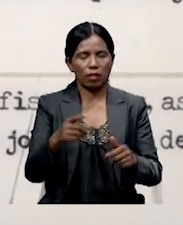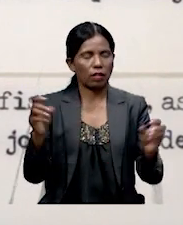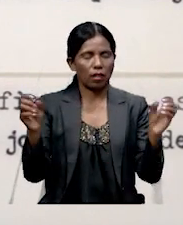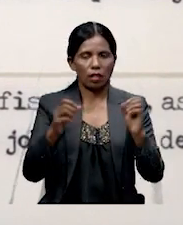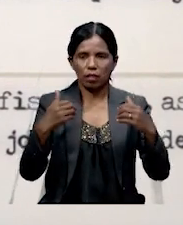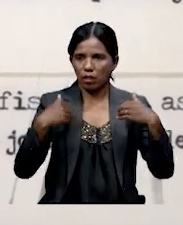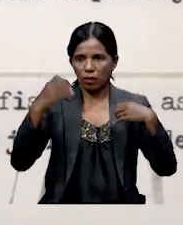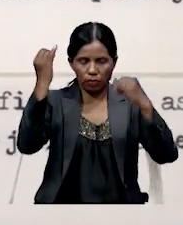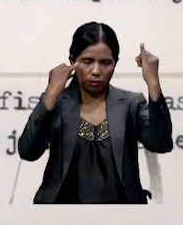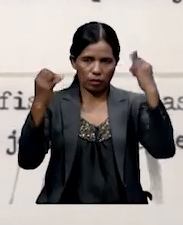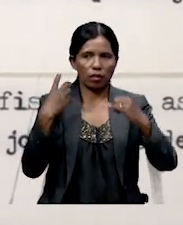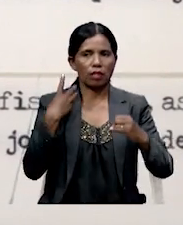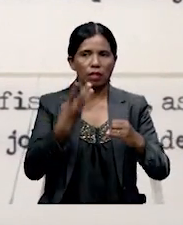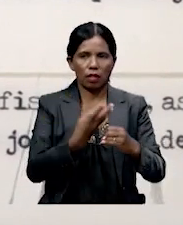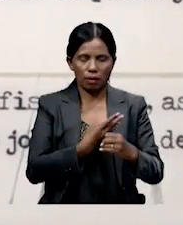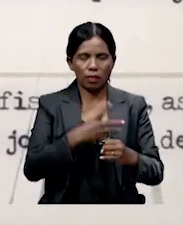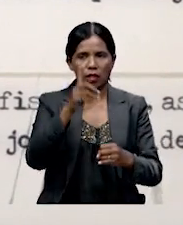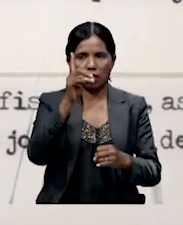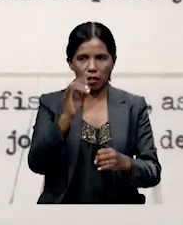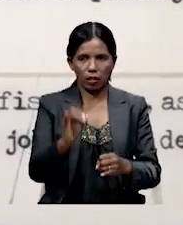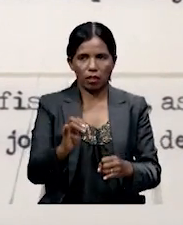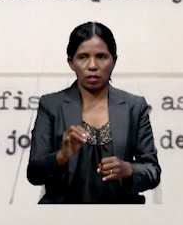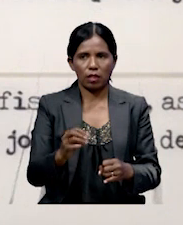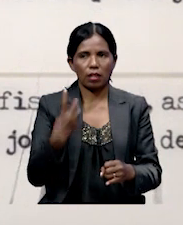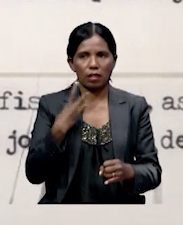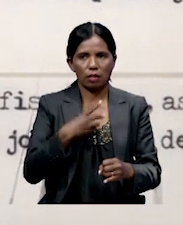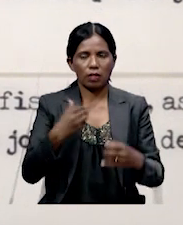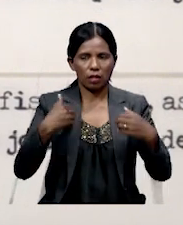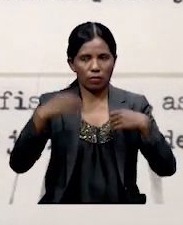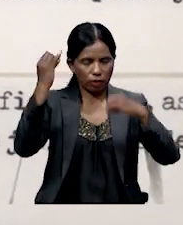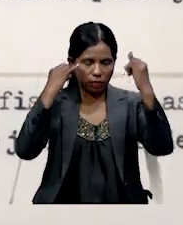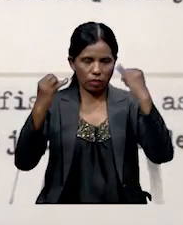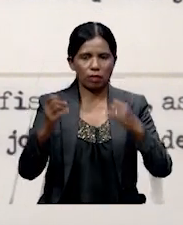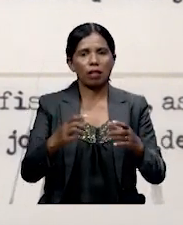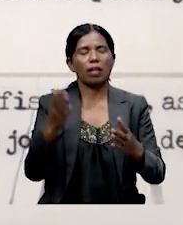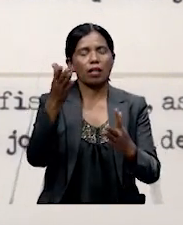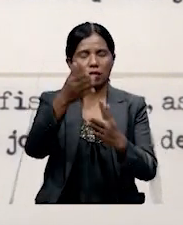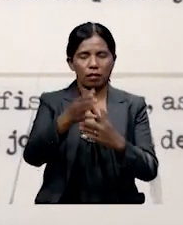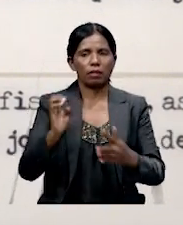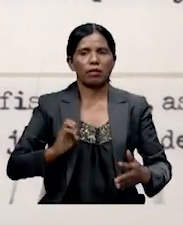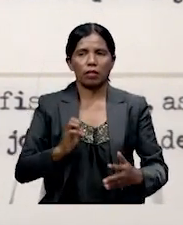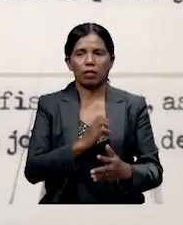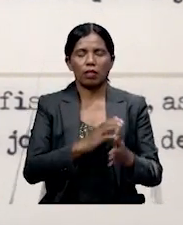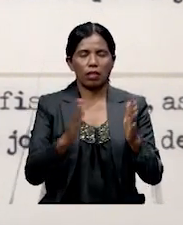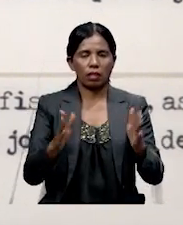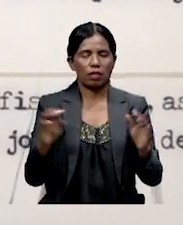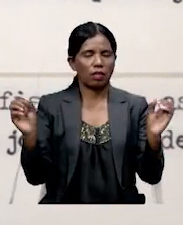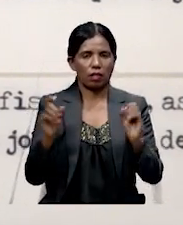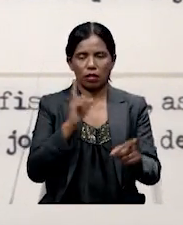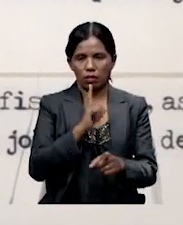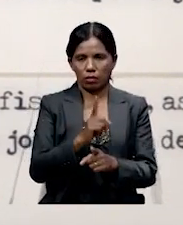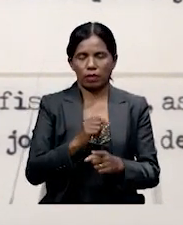informação, muito menos a minha, né, é dele. Agora, a minha que fala a informação, a Hakatli fala a embaixada, né, é impossível. A